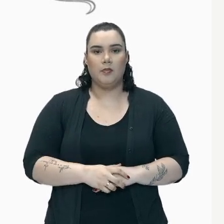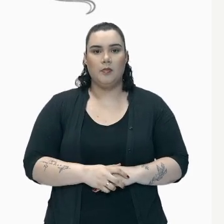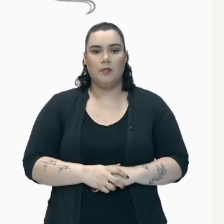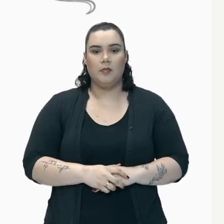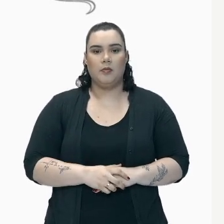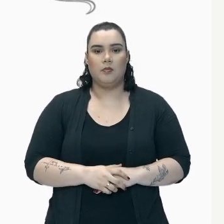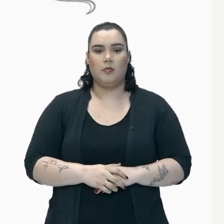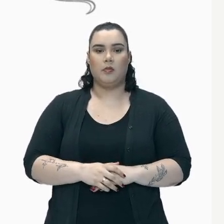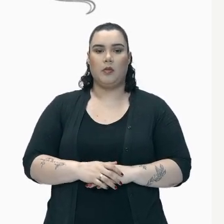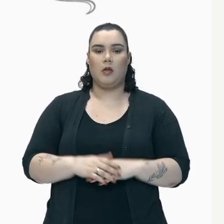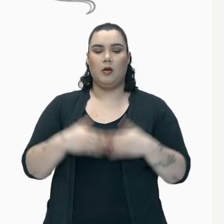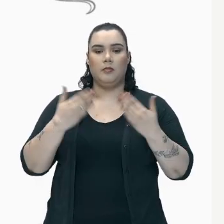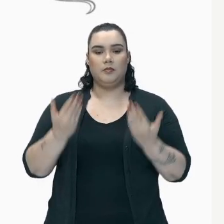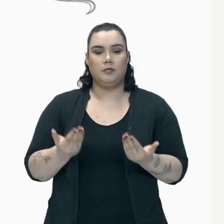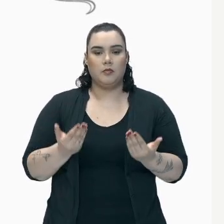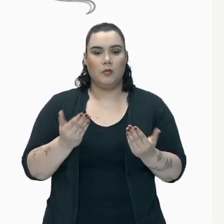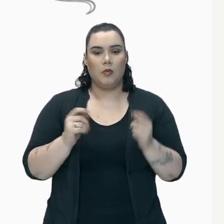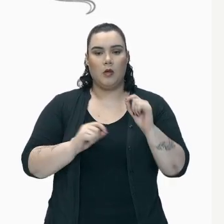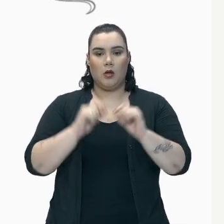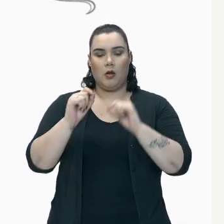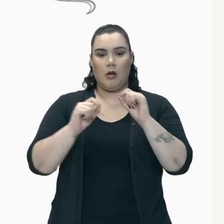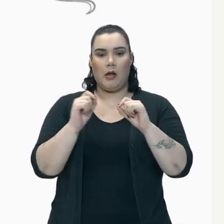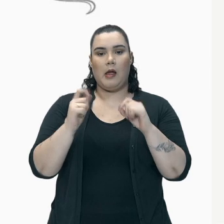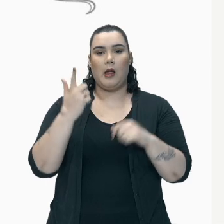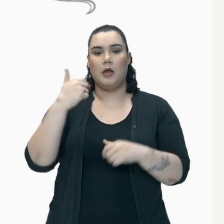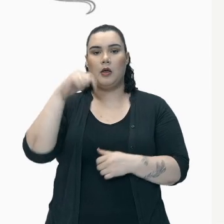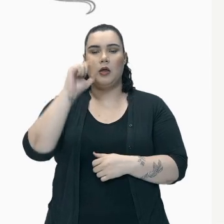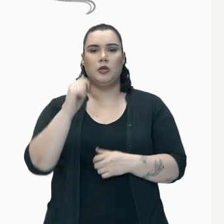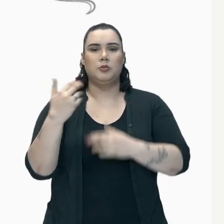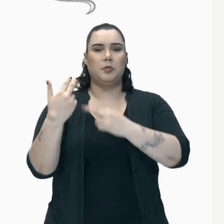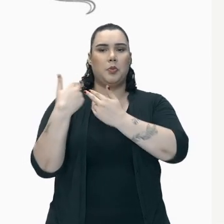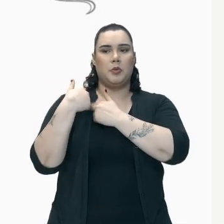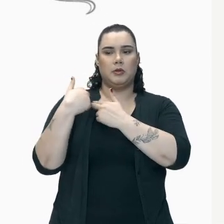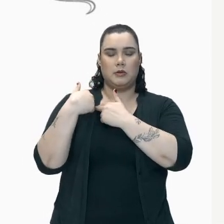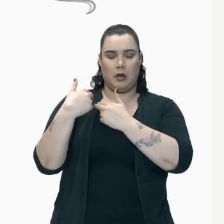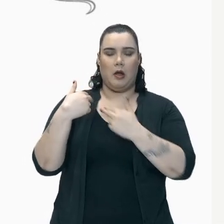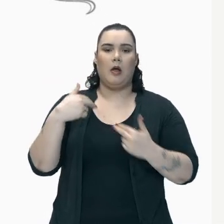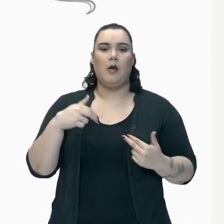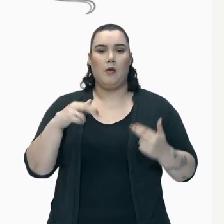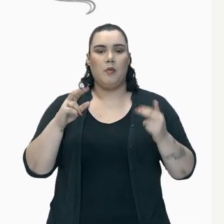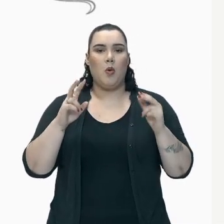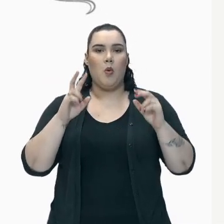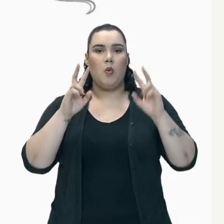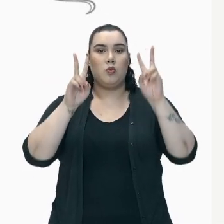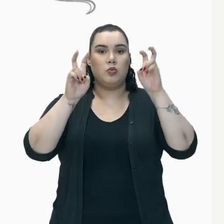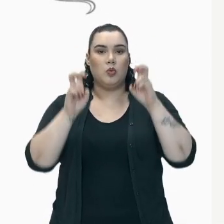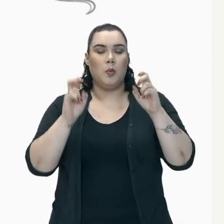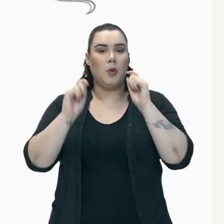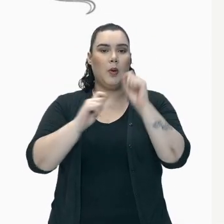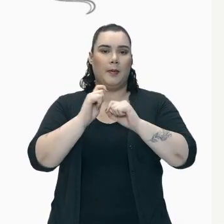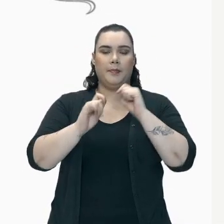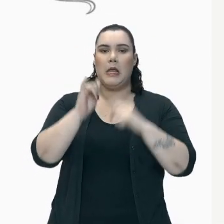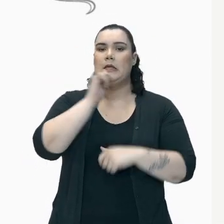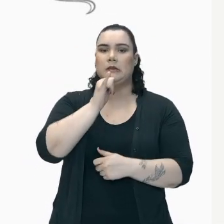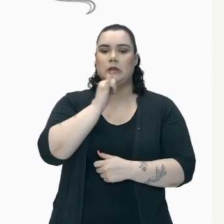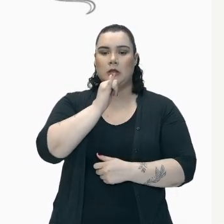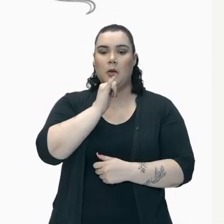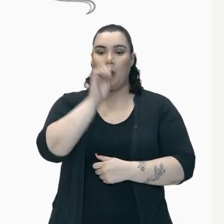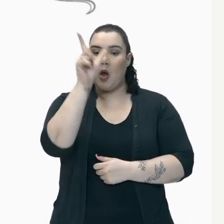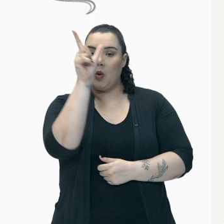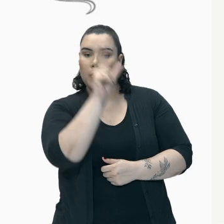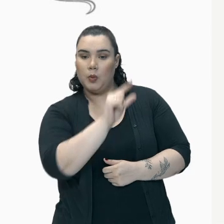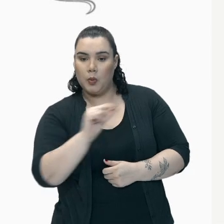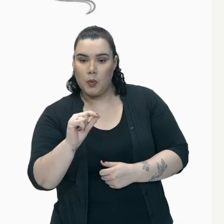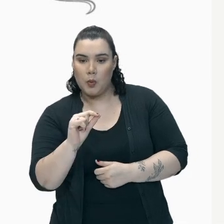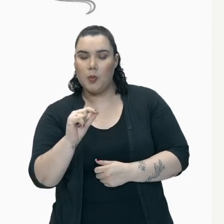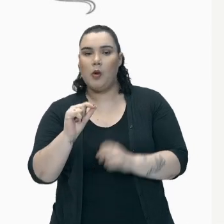quem é responsável pelas marés são as fases da Lua, né? A posição da Lua em relação à Terra. A posição do Sol em